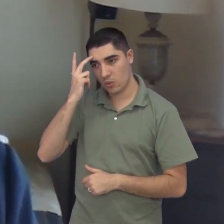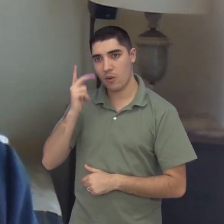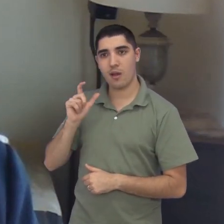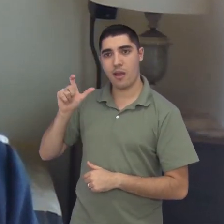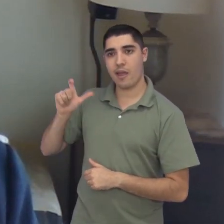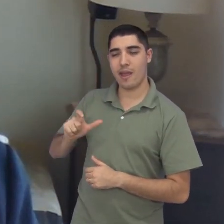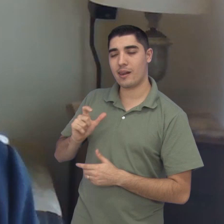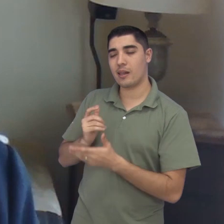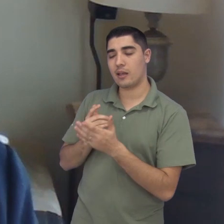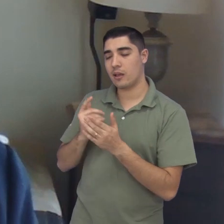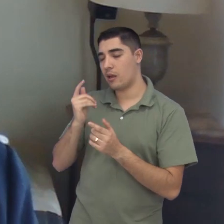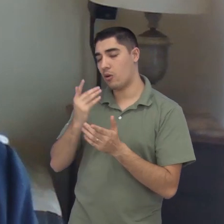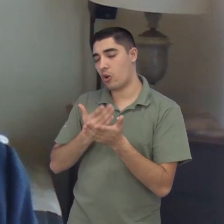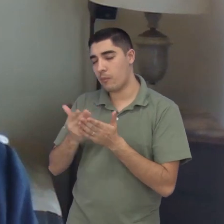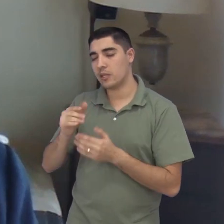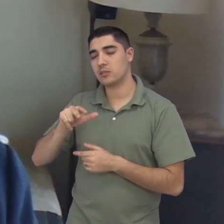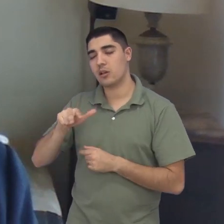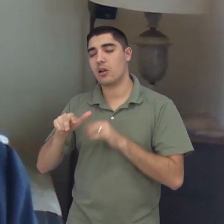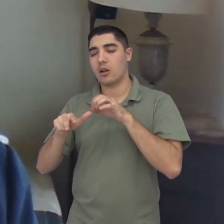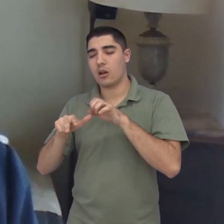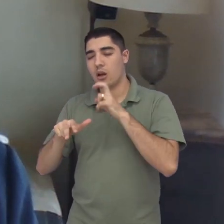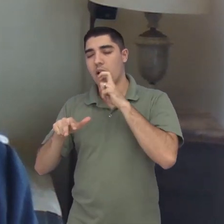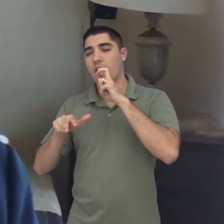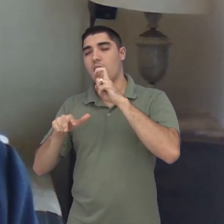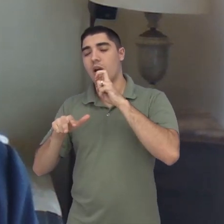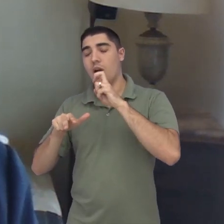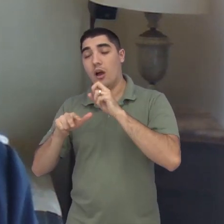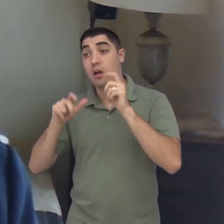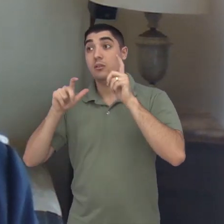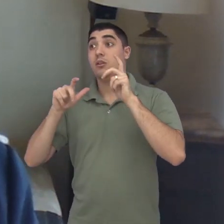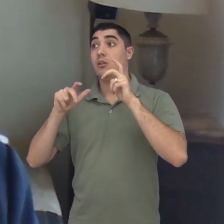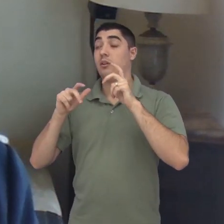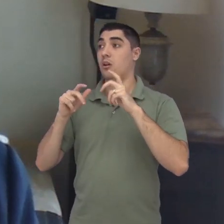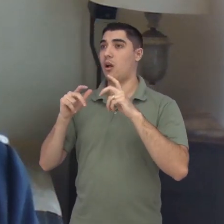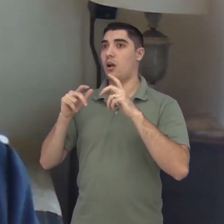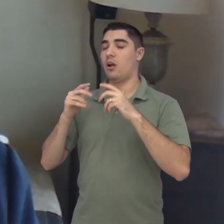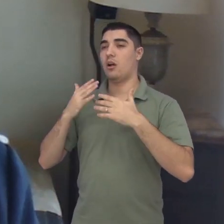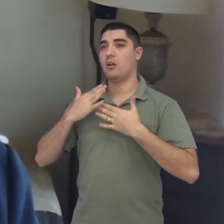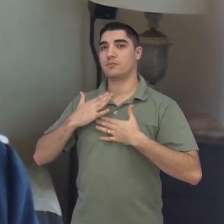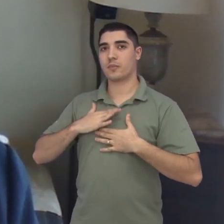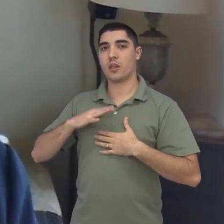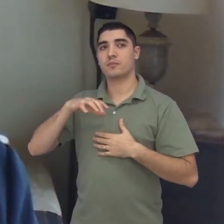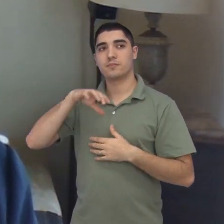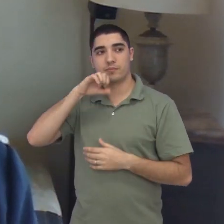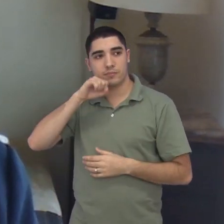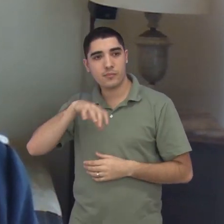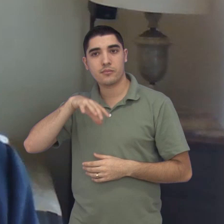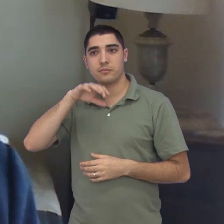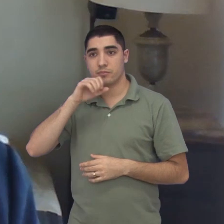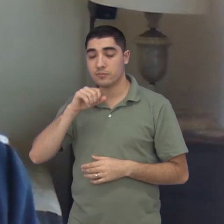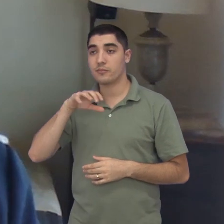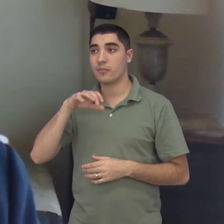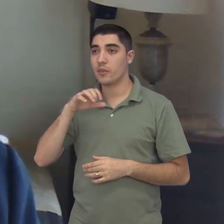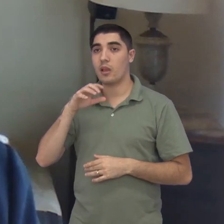acaba despertando por muitas vezes para voltar a respirar normalmente, né? Isso faz microdespertares, ela quebra a qualidade do